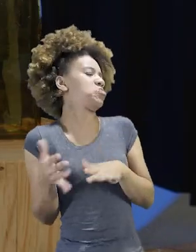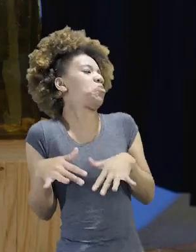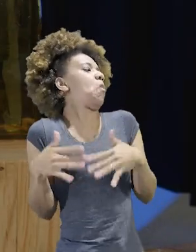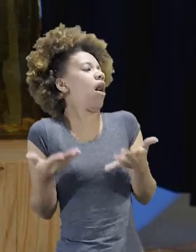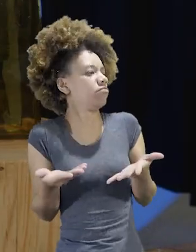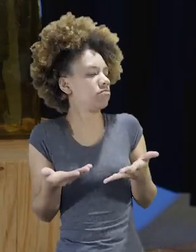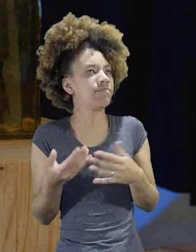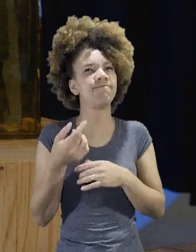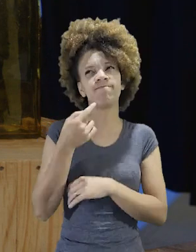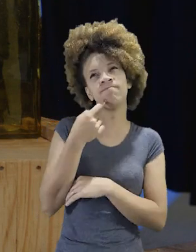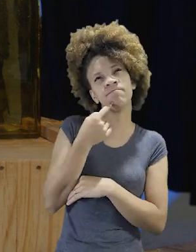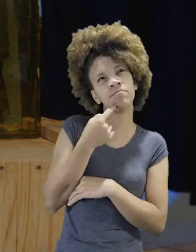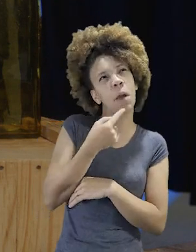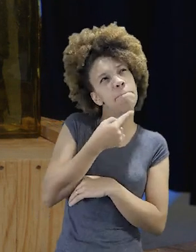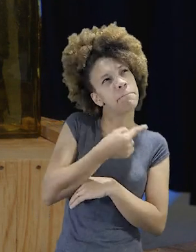tipo